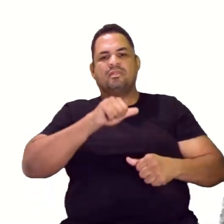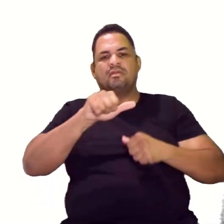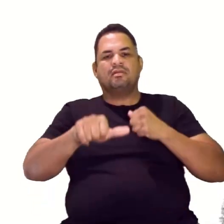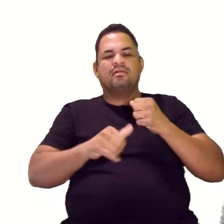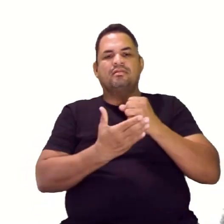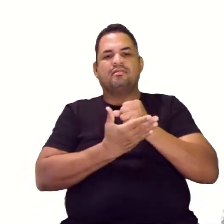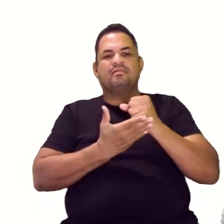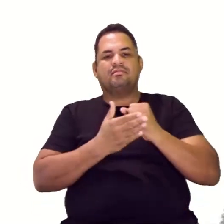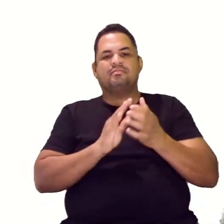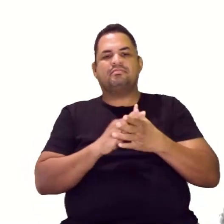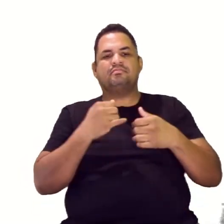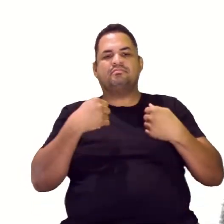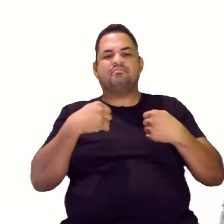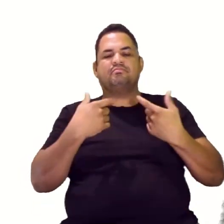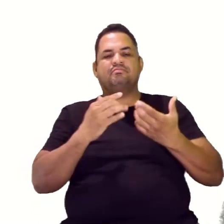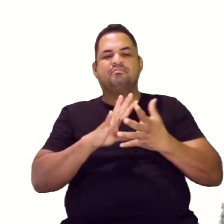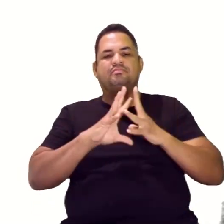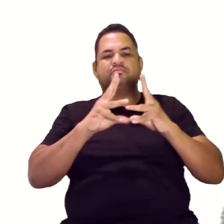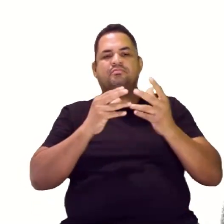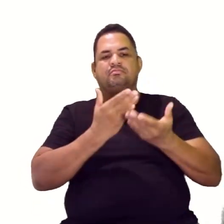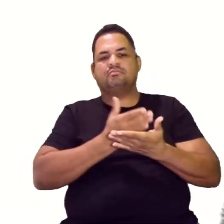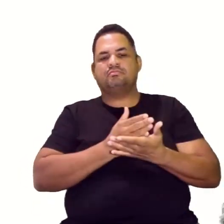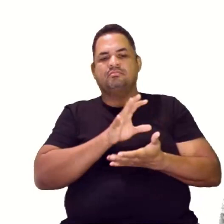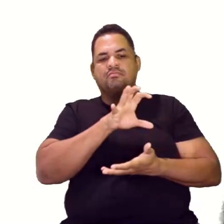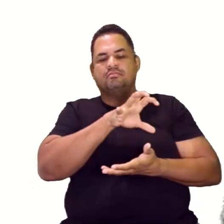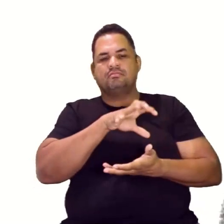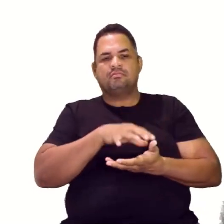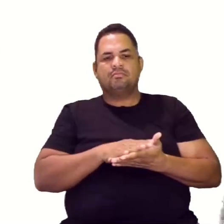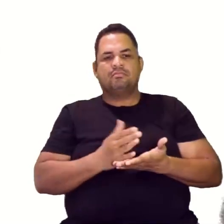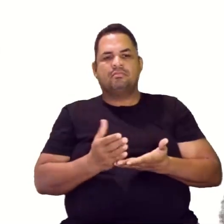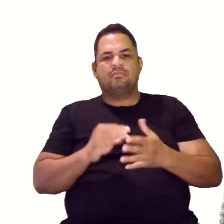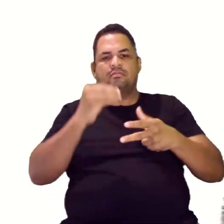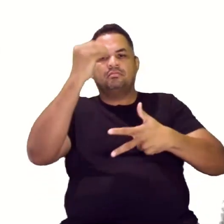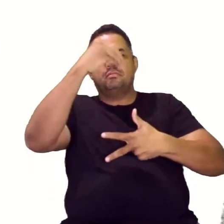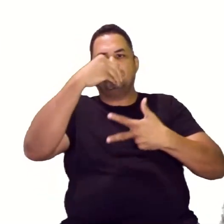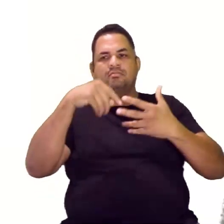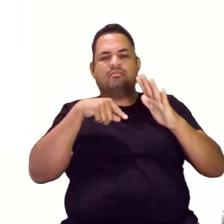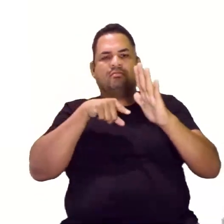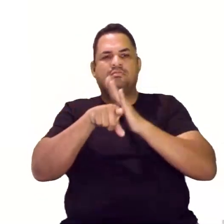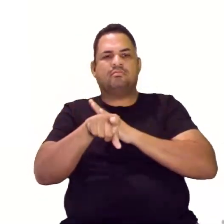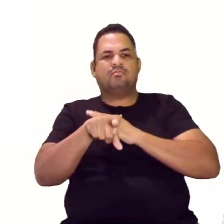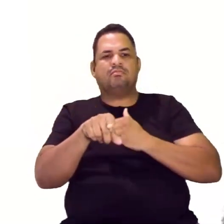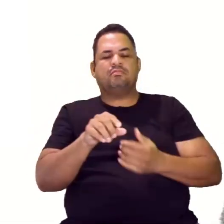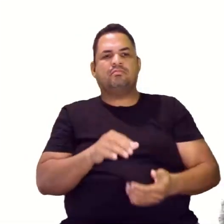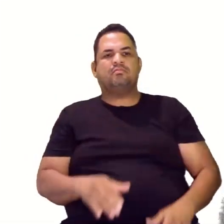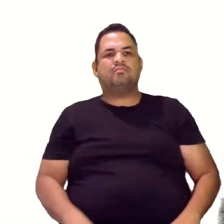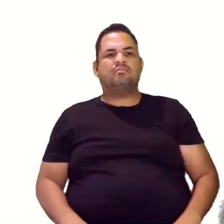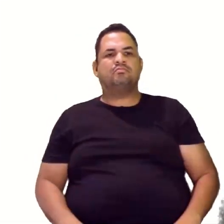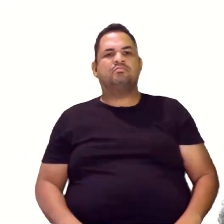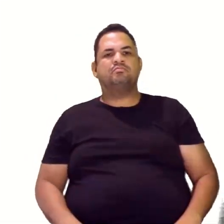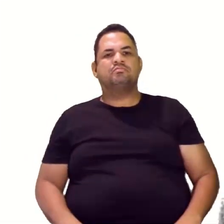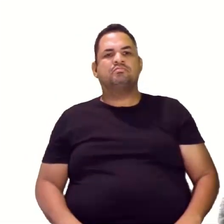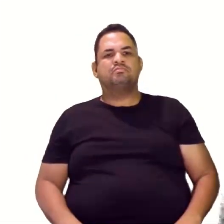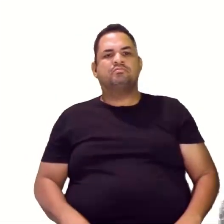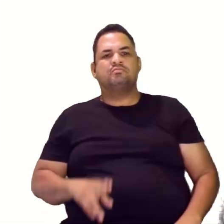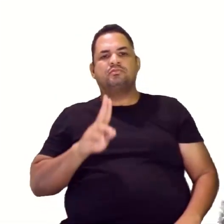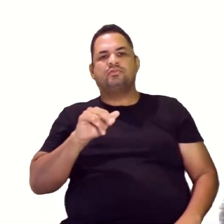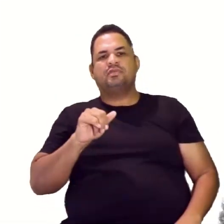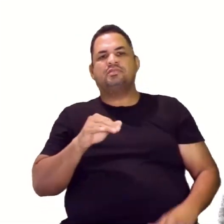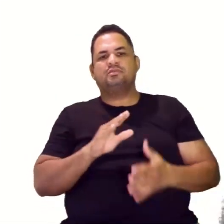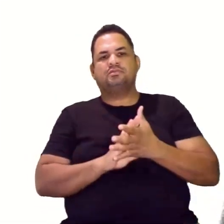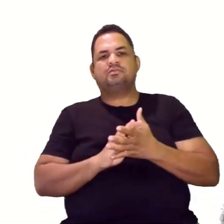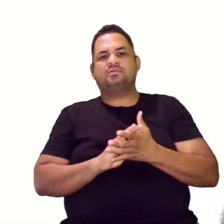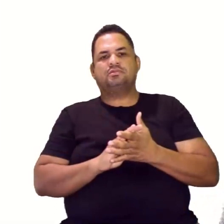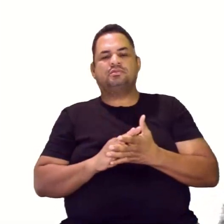né, tem que mudar em todo lugar. Vamos lá no Se Liga no Enem? Vamos à pergunta do Enem, Universidade de Juiz